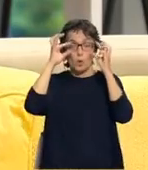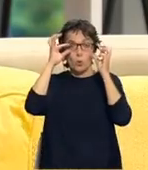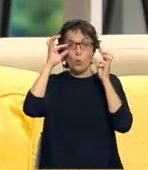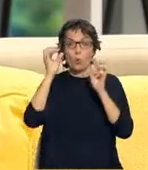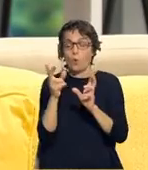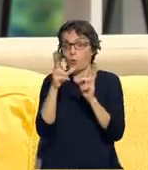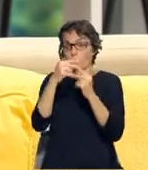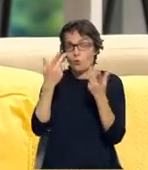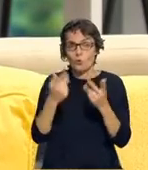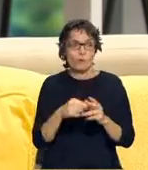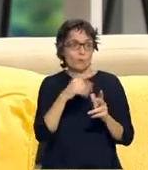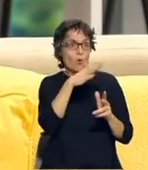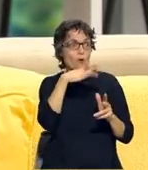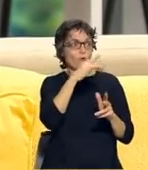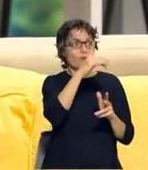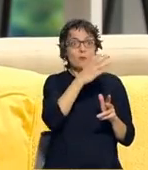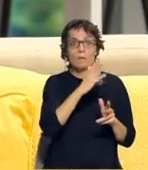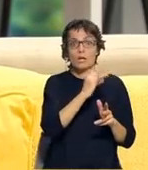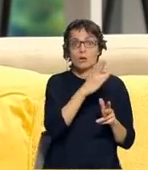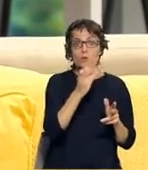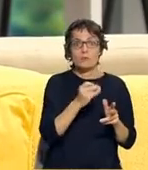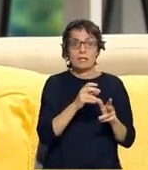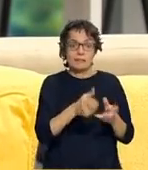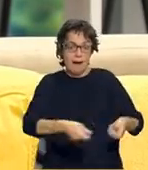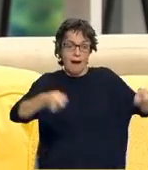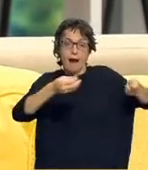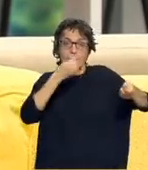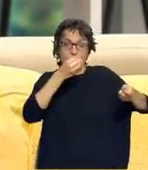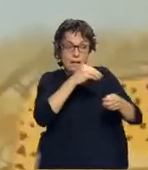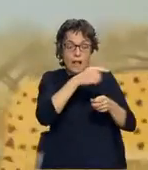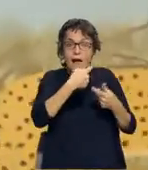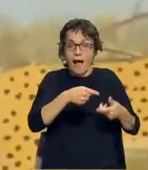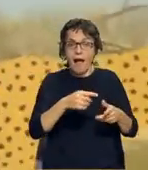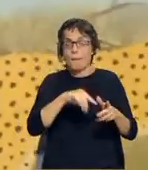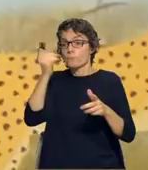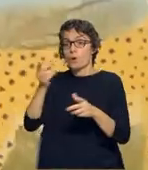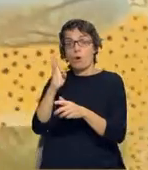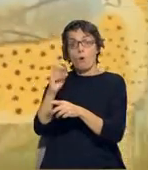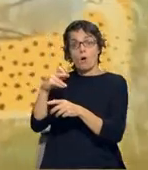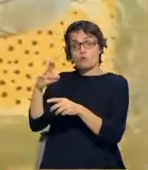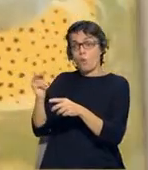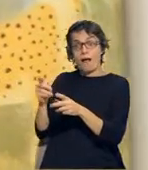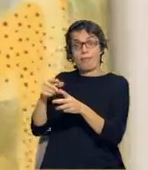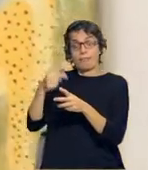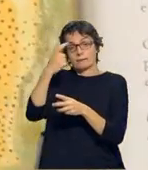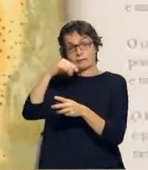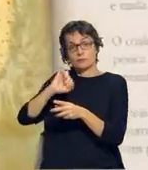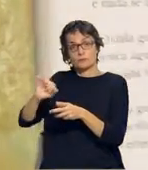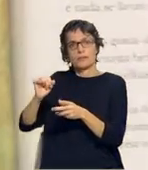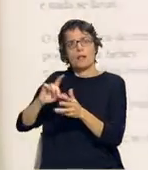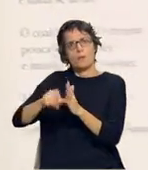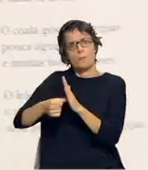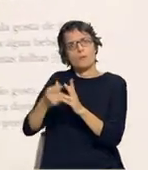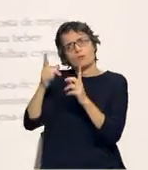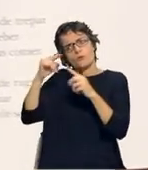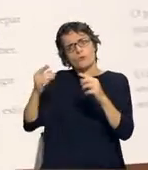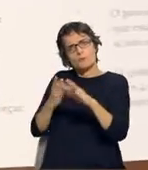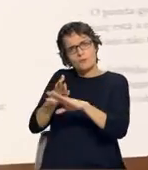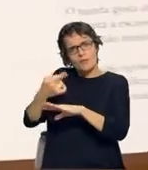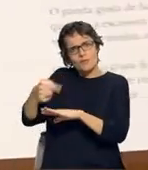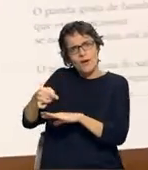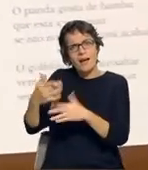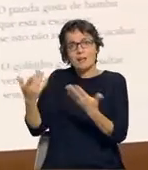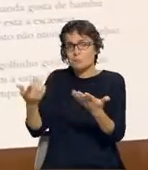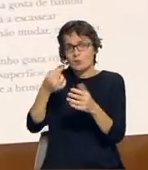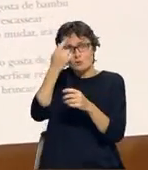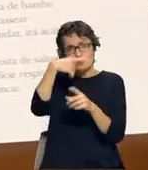Dona Rosalina que consegue cabazes alimentares, significa a Joana que tem acesso ao projeto de música. É uma série